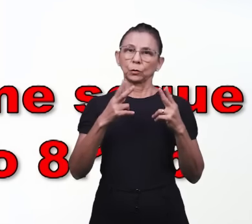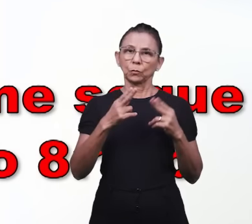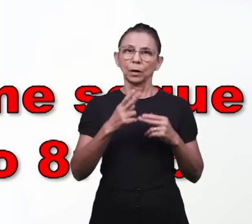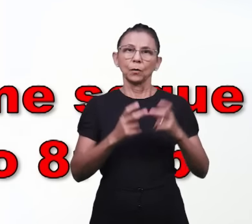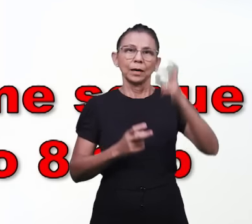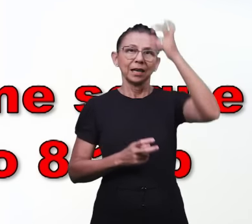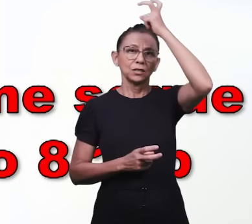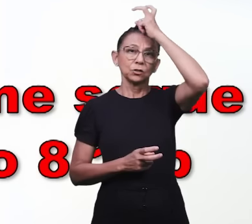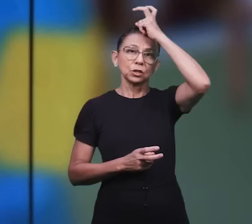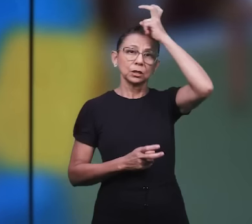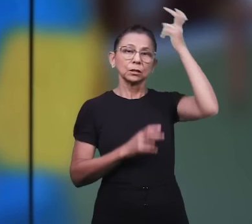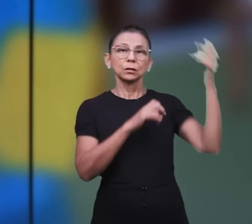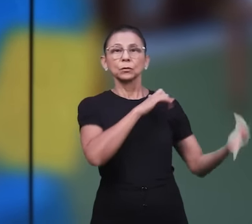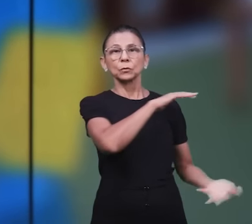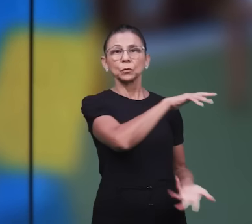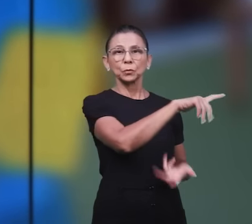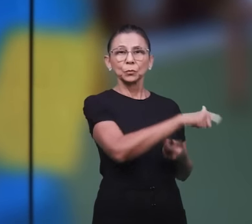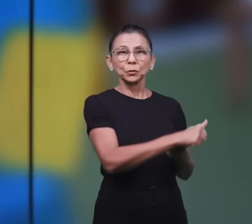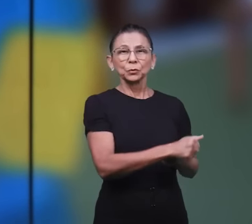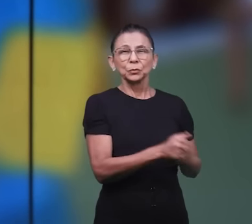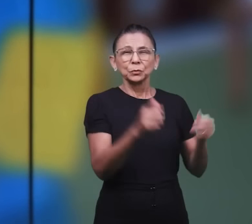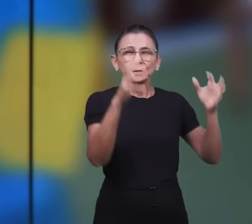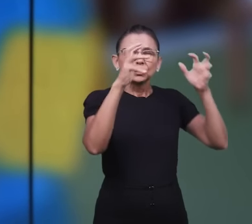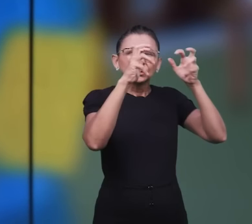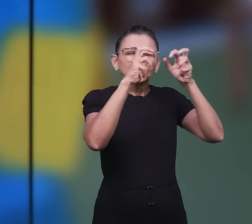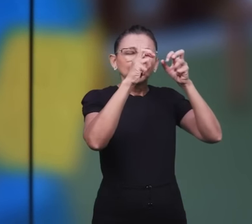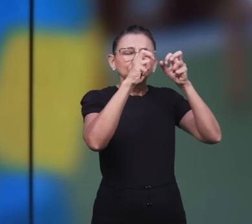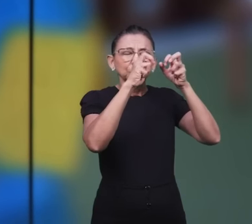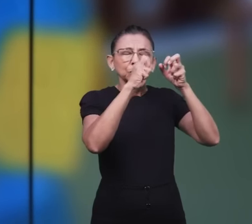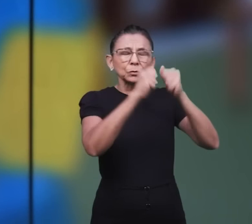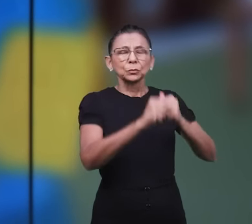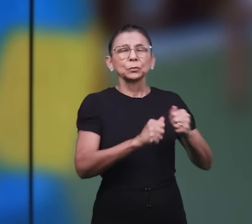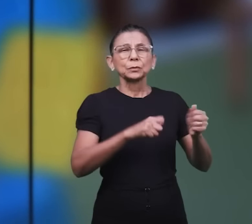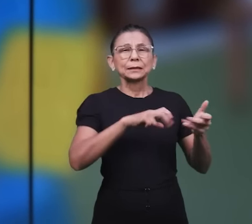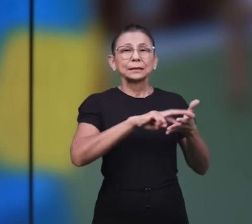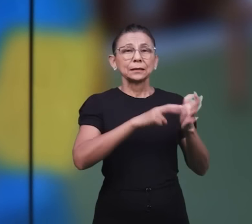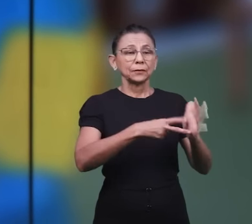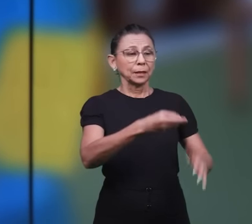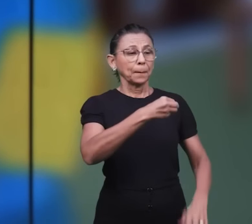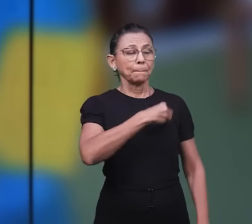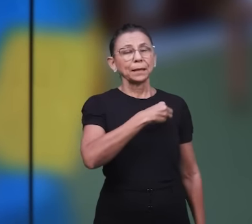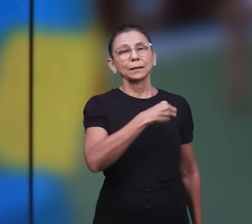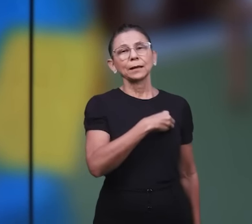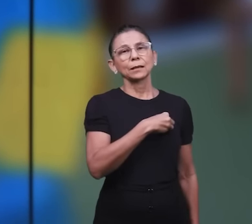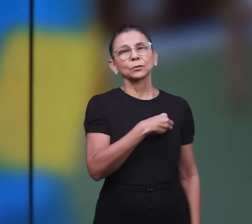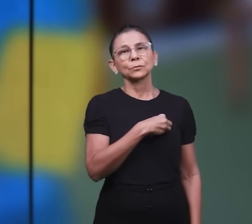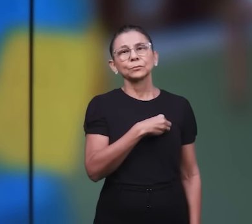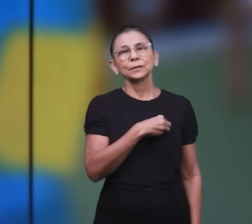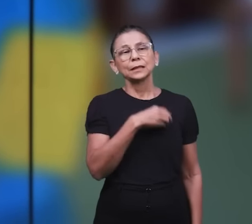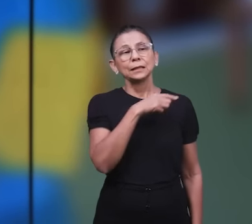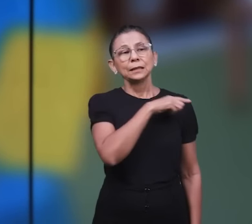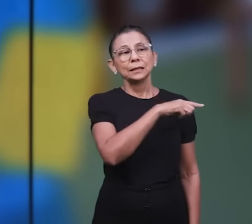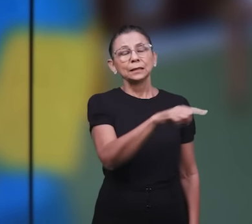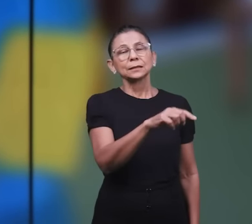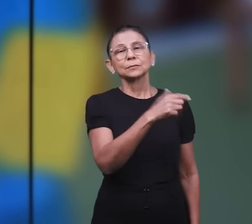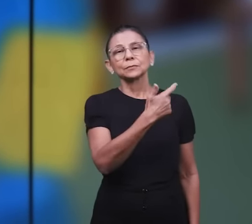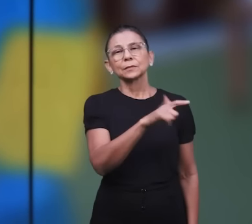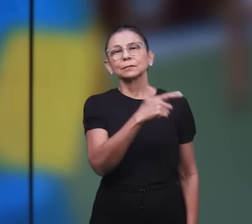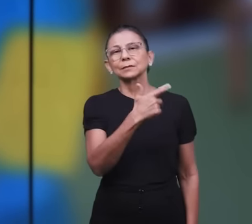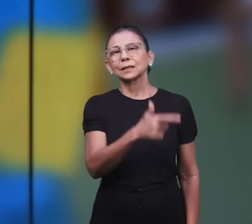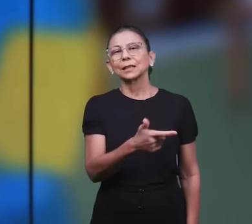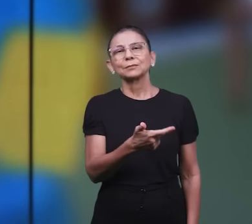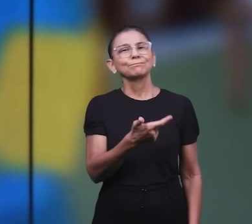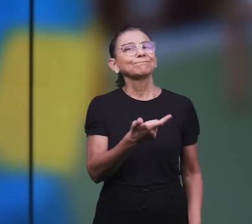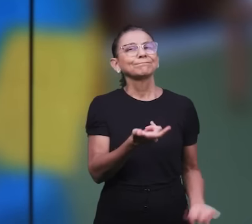está em trevas sabem porque porque o mundo não tem a luz que é Jesus Jesus disse eu